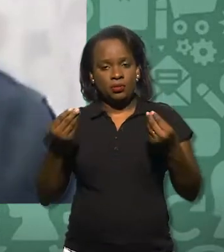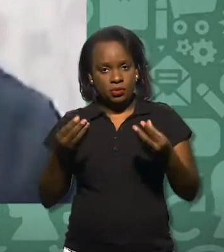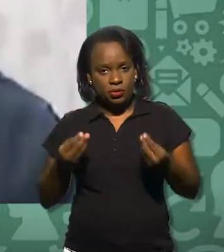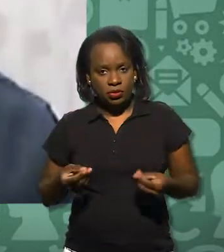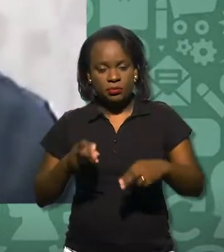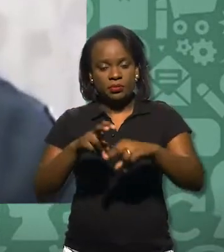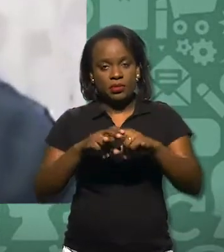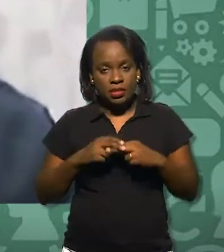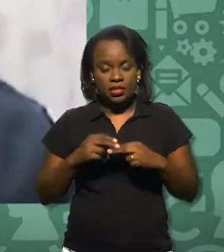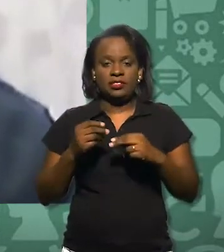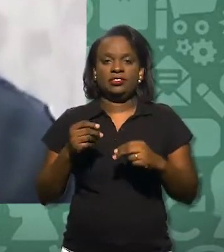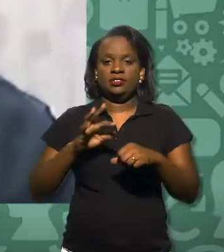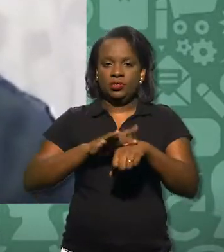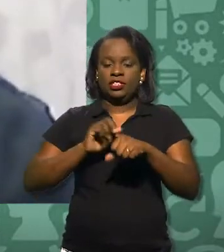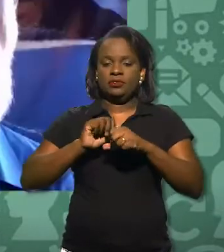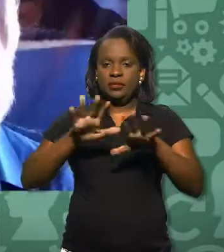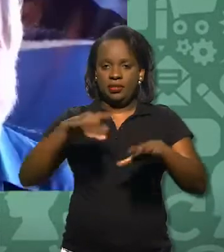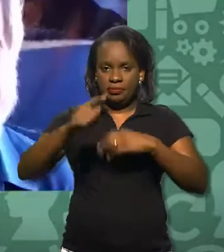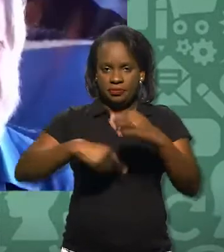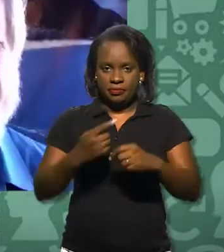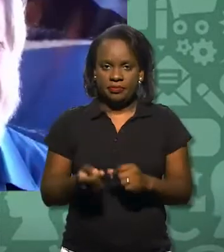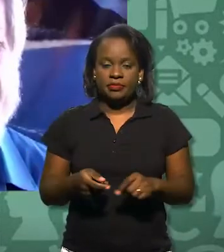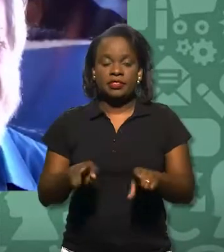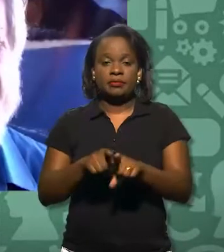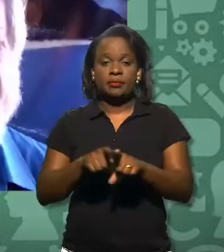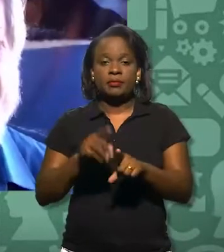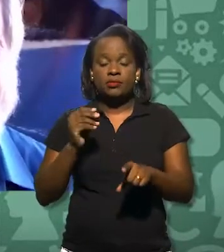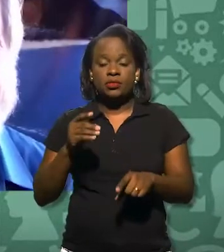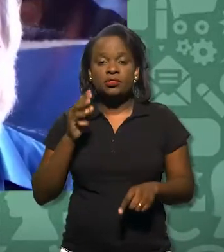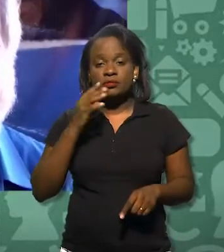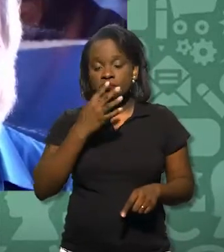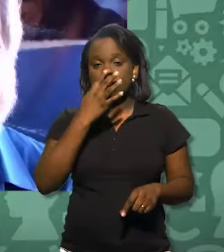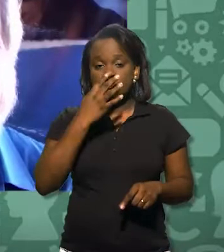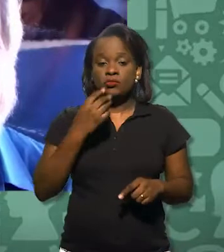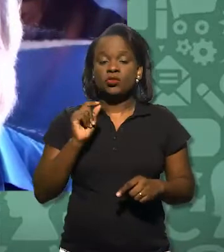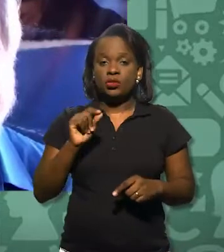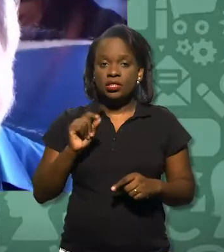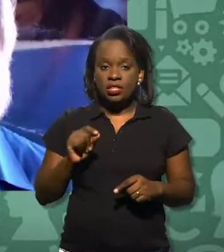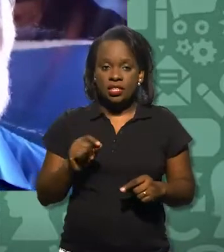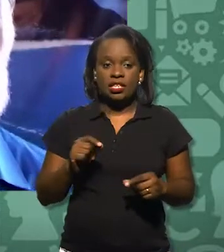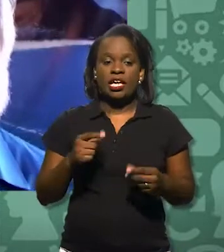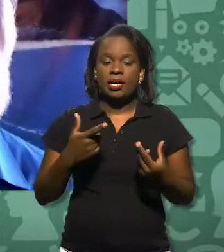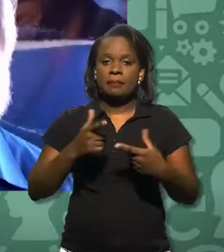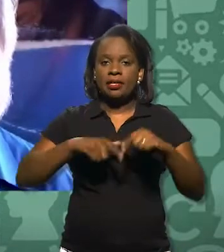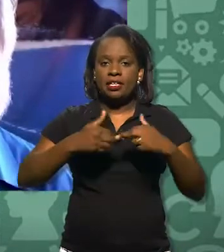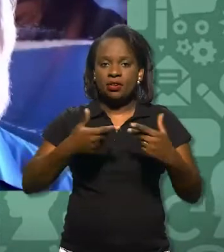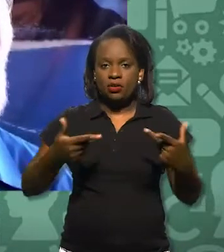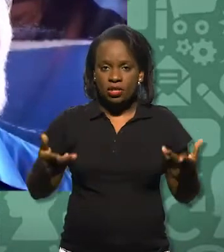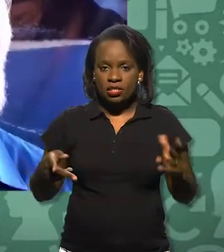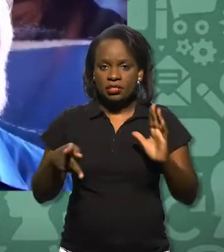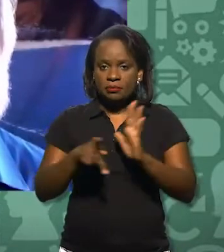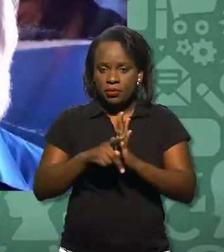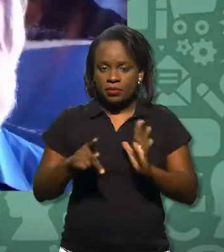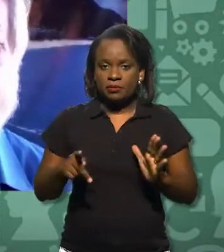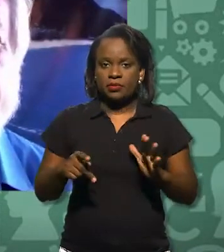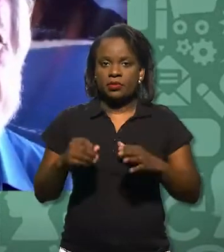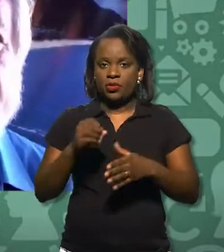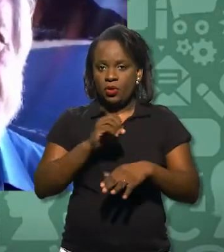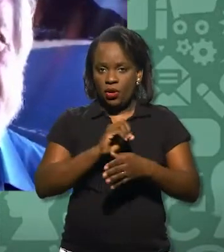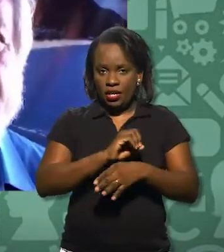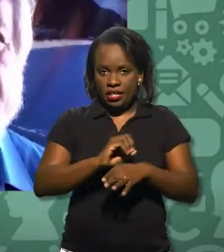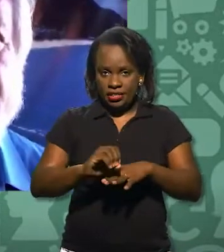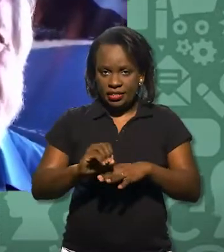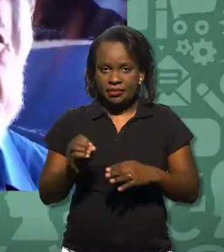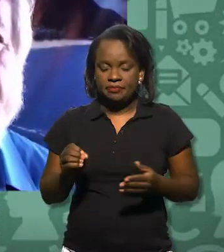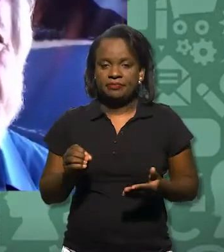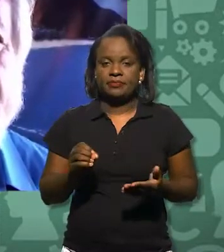aumentou muito por conta da pandemia. Uma coisa muito interessante também que nós observamos foi a matéria orgânica. Houve uma redução da